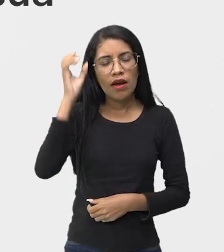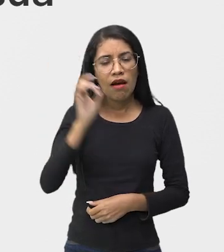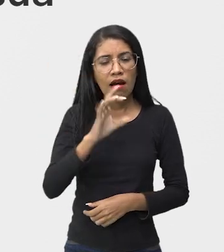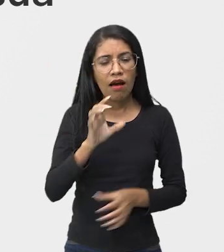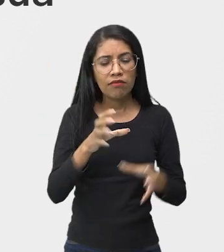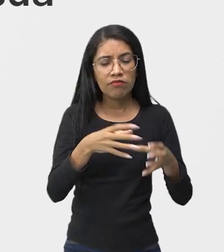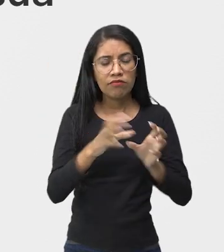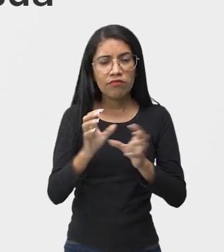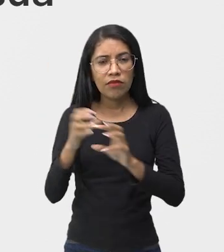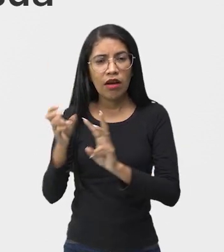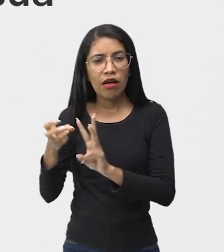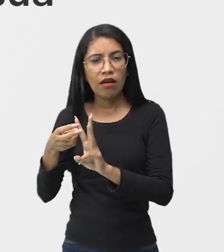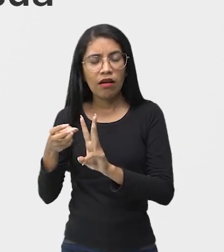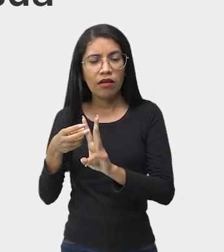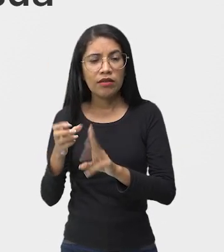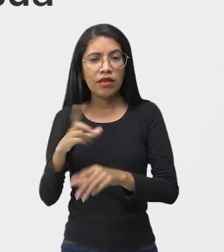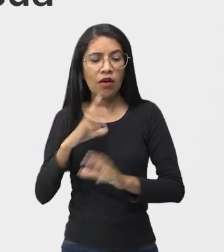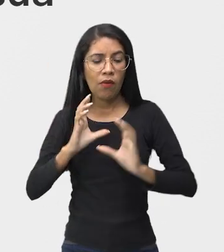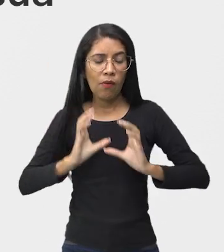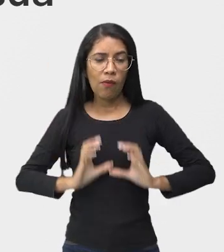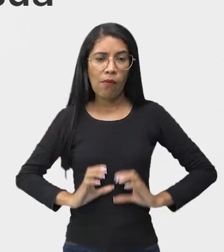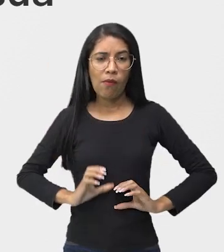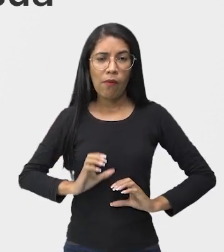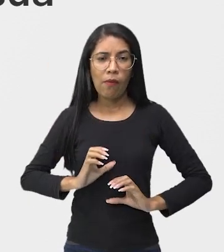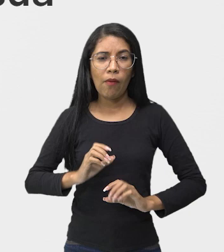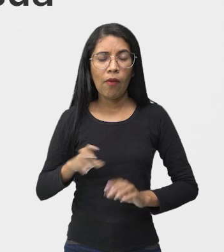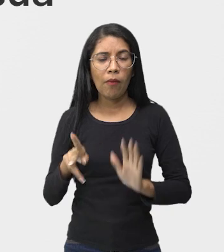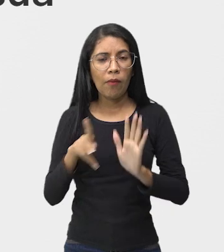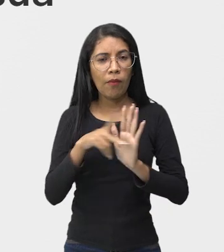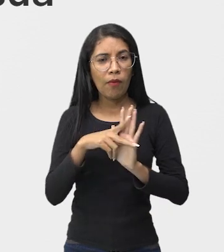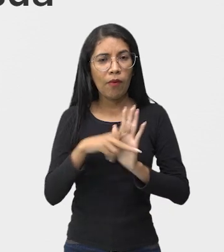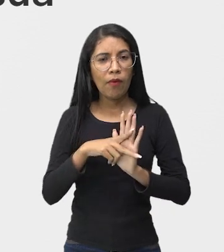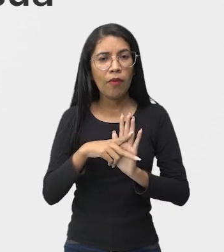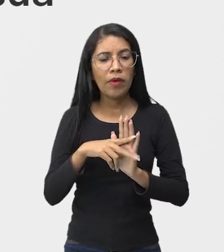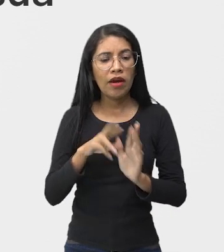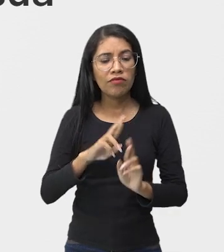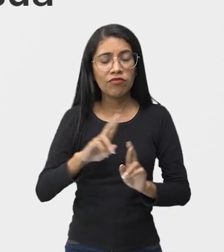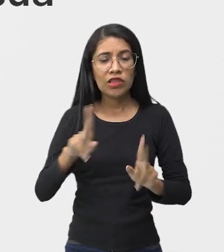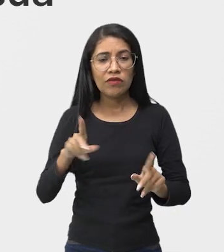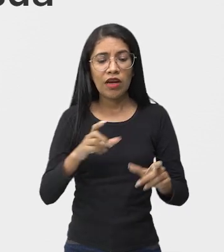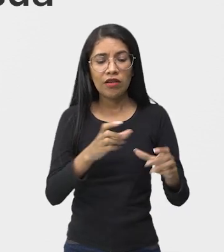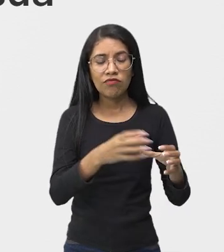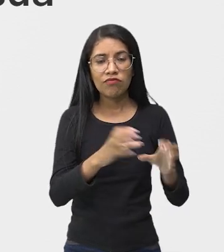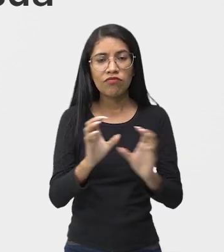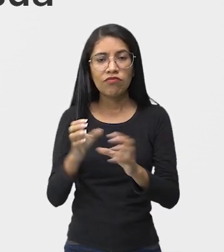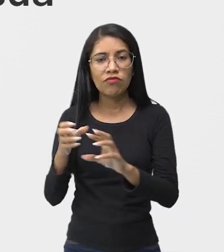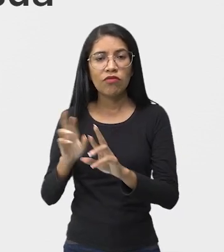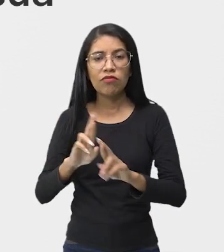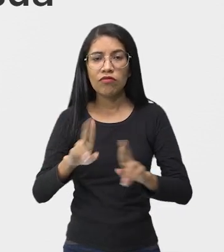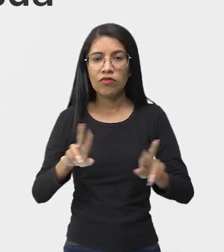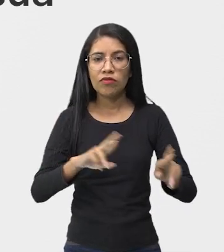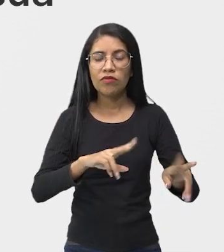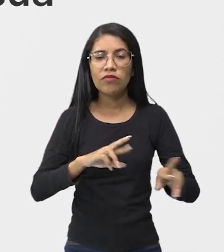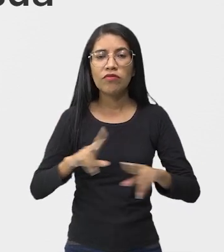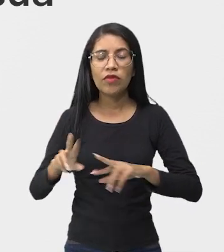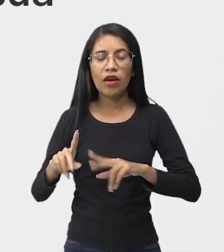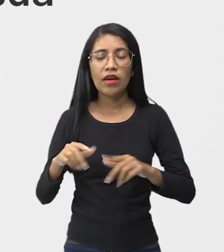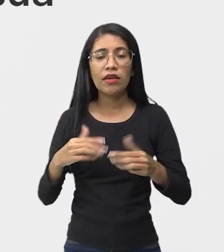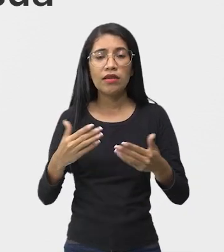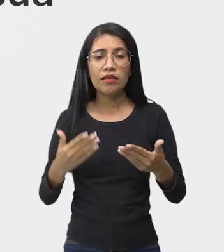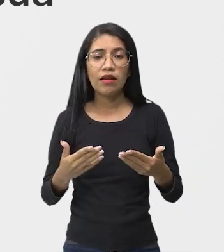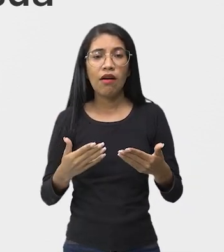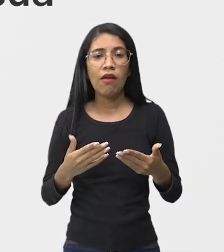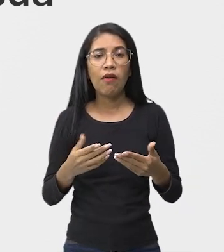tribo indígena possui comportamento e costumes próprios que as diferenciam uma das outras.